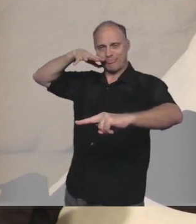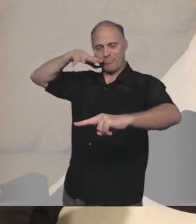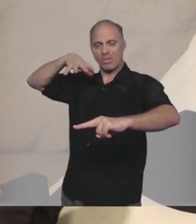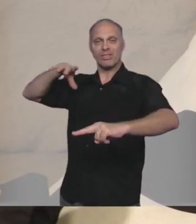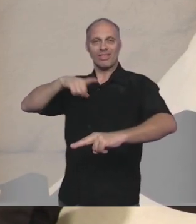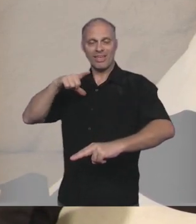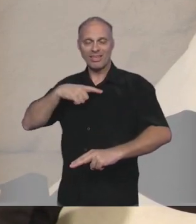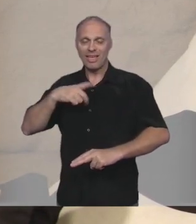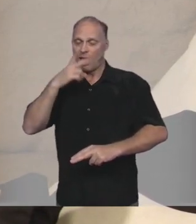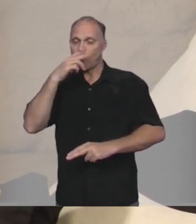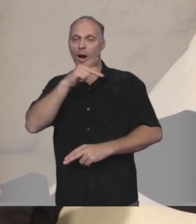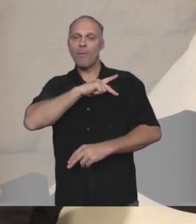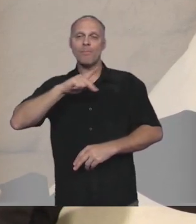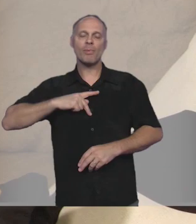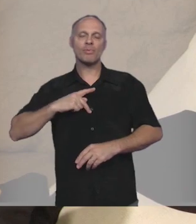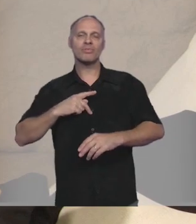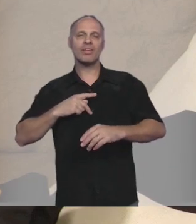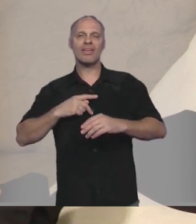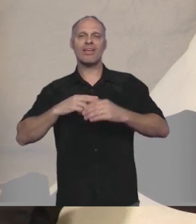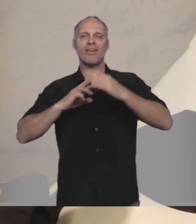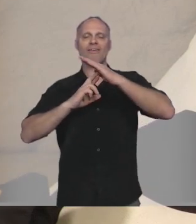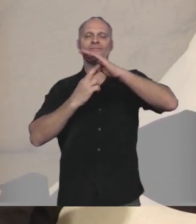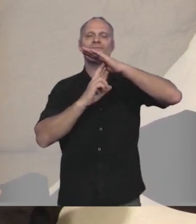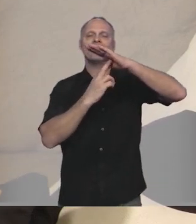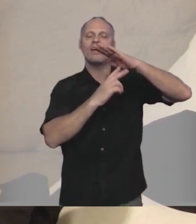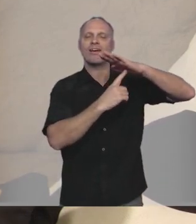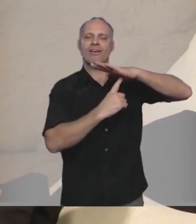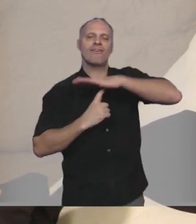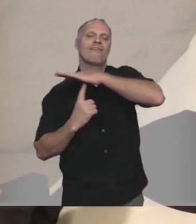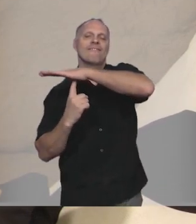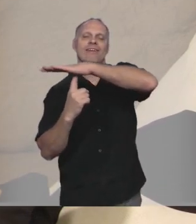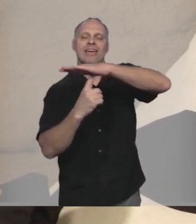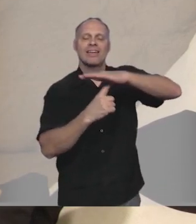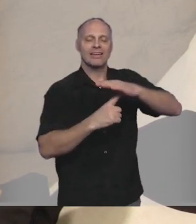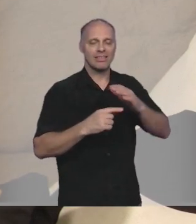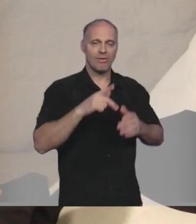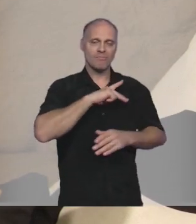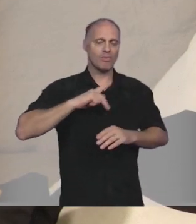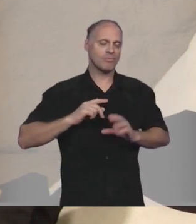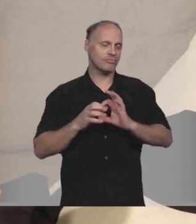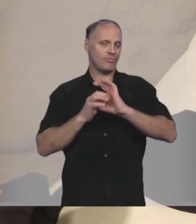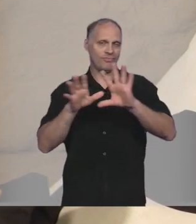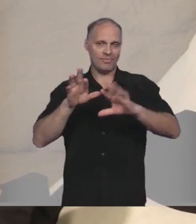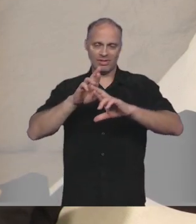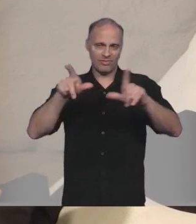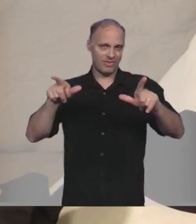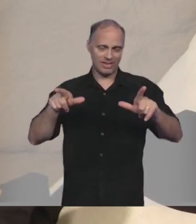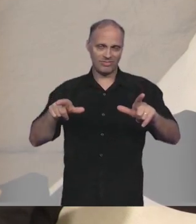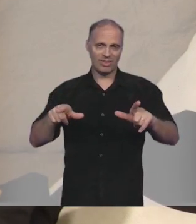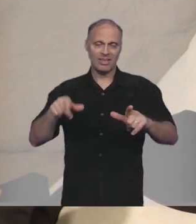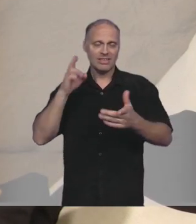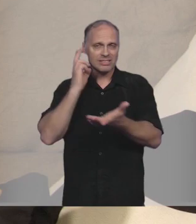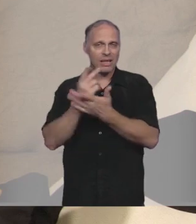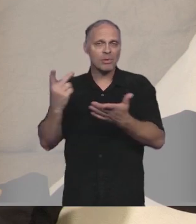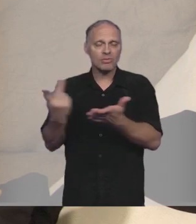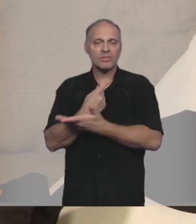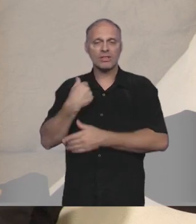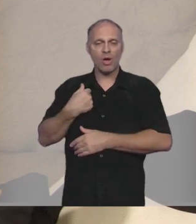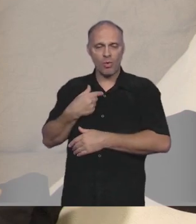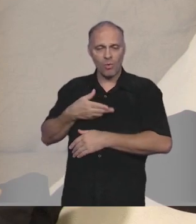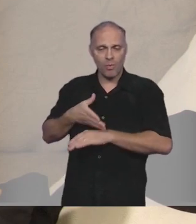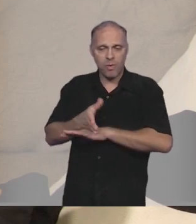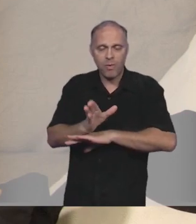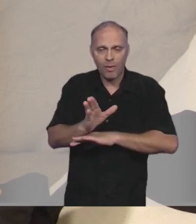público, um público de feira, que é um público mais circunstancial. Sempre me acontecia muito de entrar